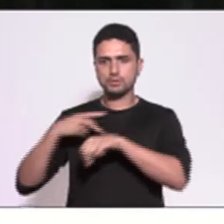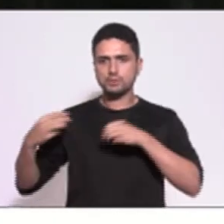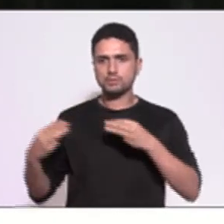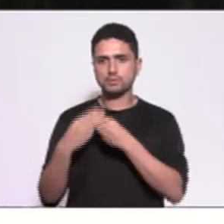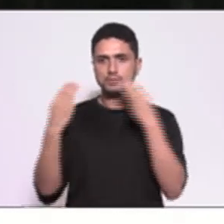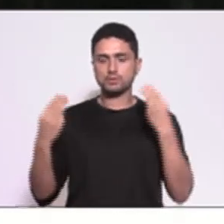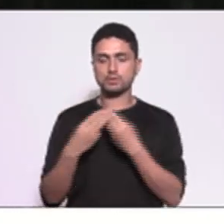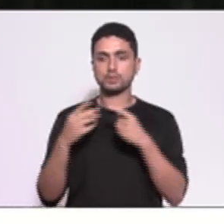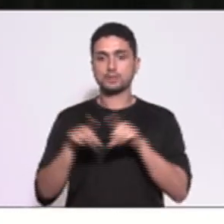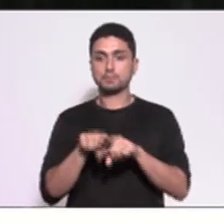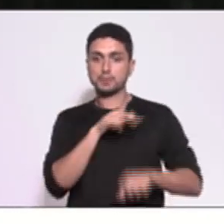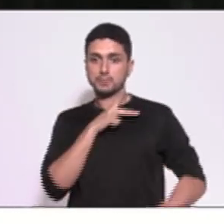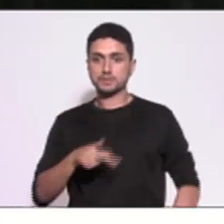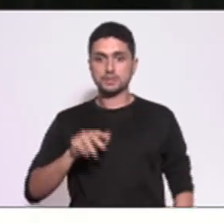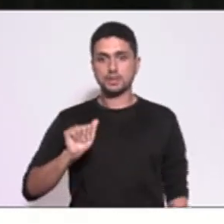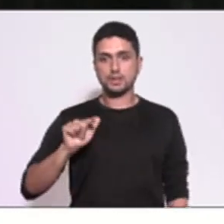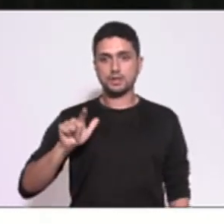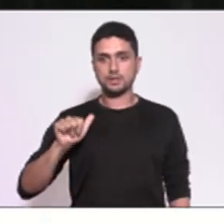Alexandre Knoploch.